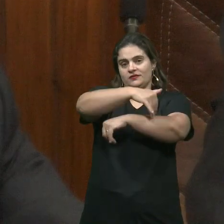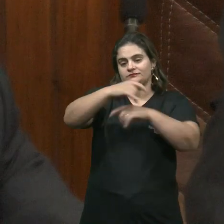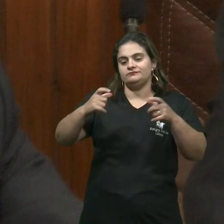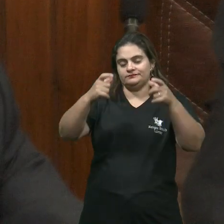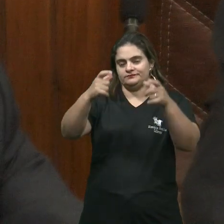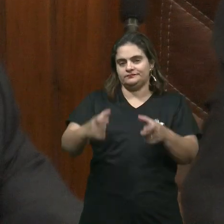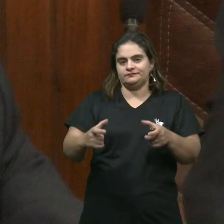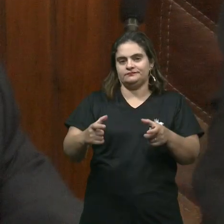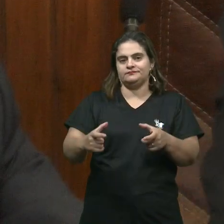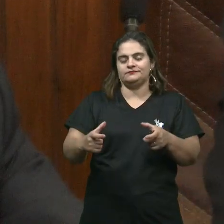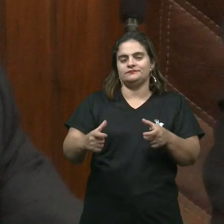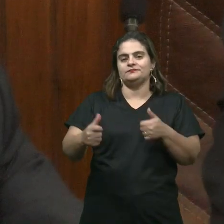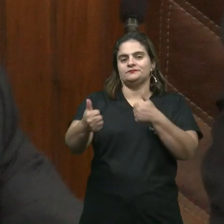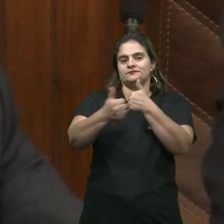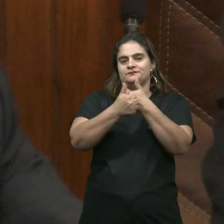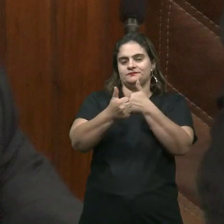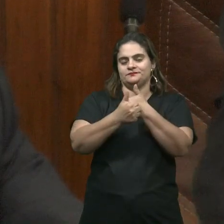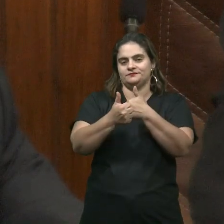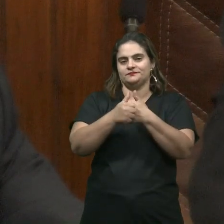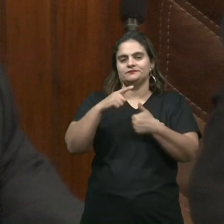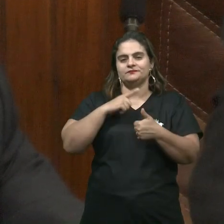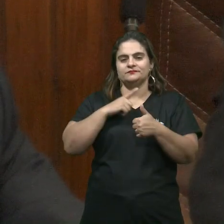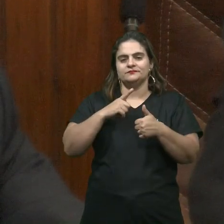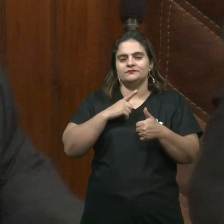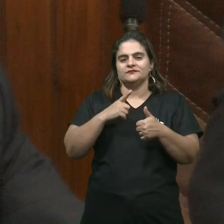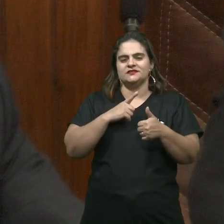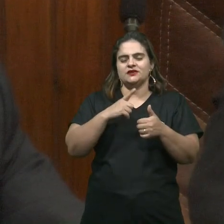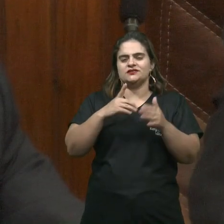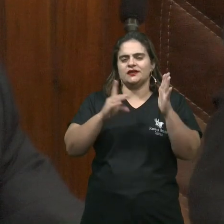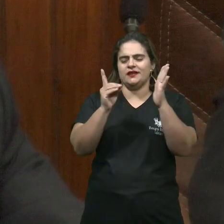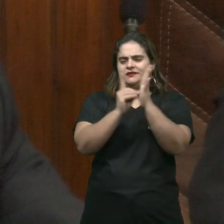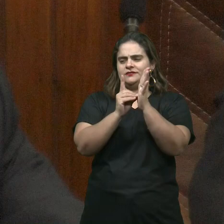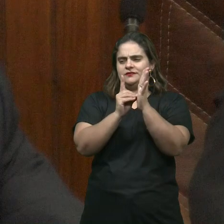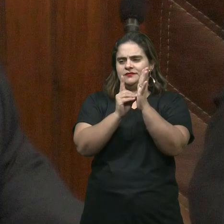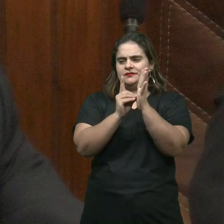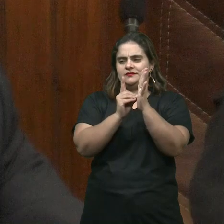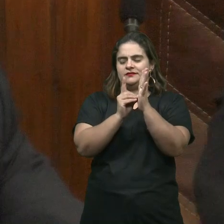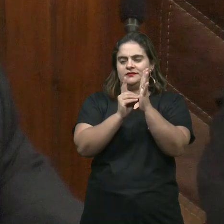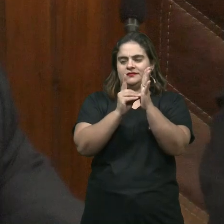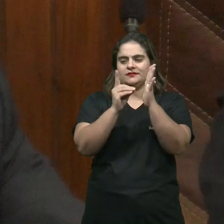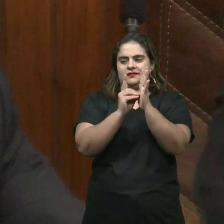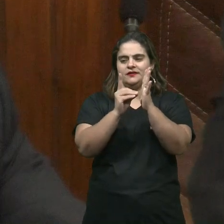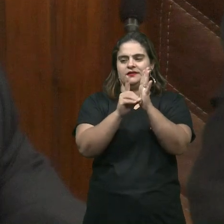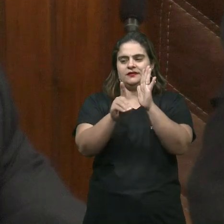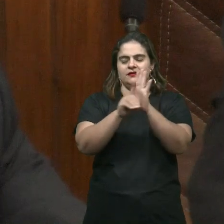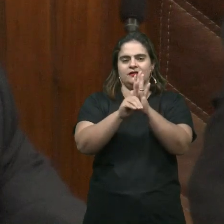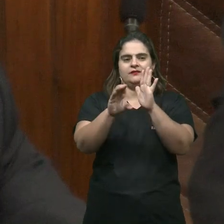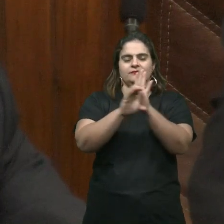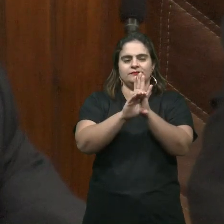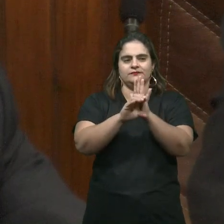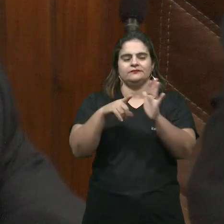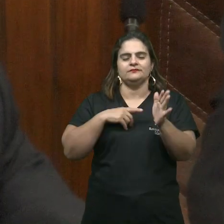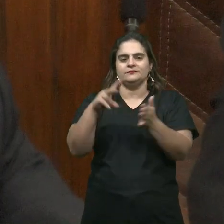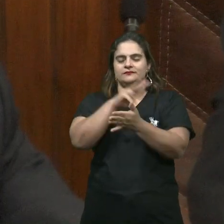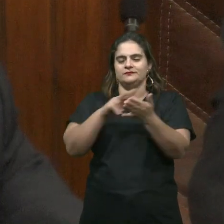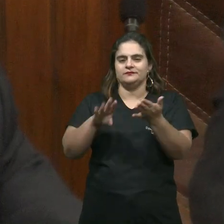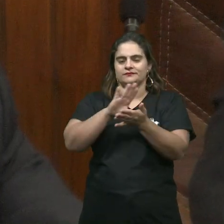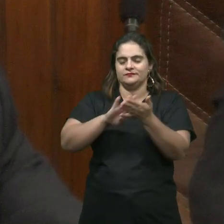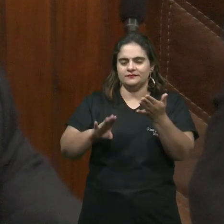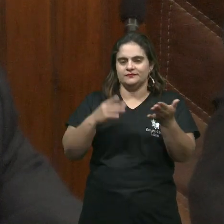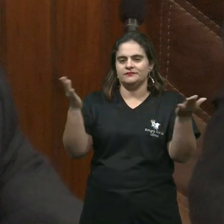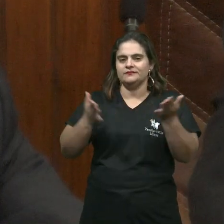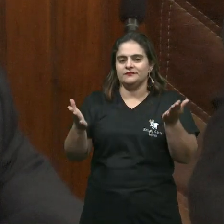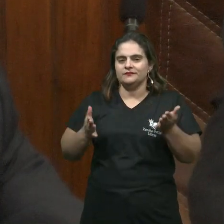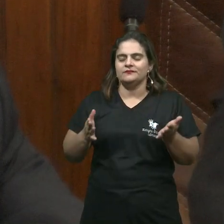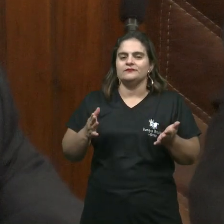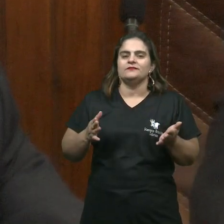residencial Marília Gigante. aprovado pelo decreto municipal 14.050-2003. A emenda em segunda discussão. Dispensada a leitura. O em primeira discussão. projeto de lei